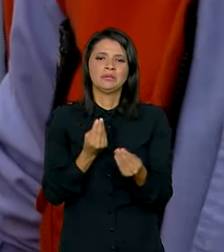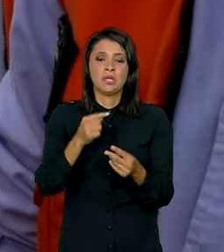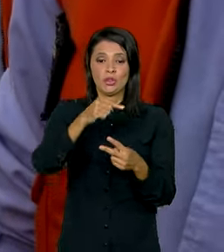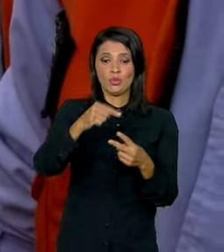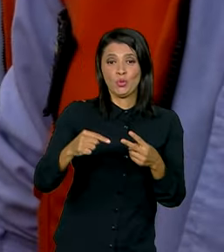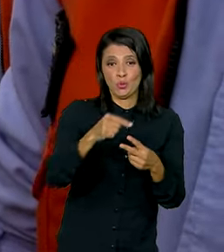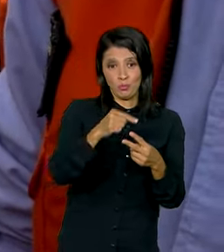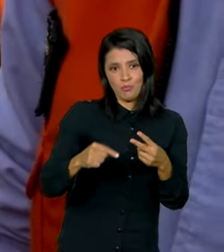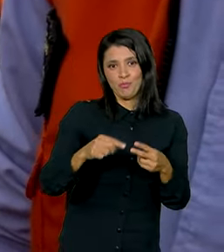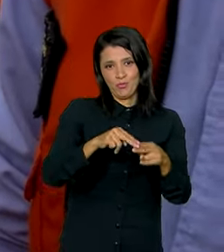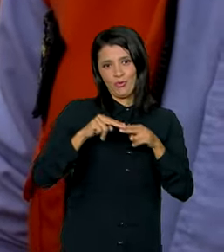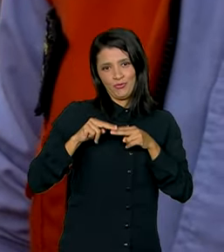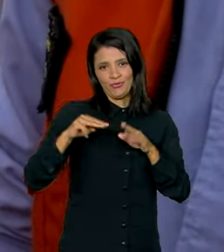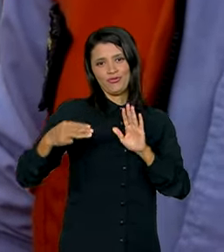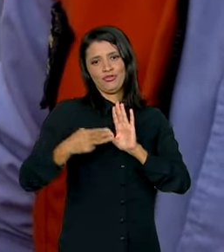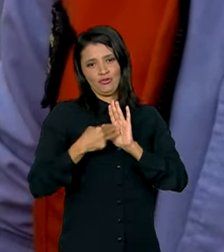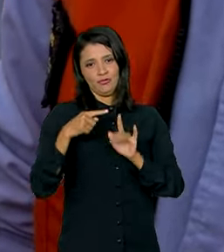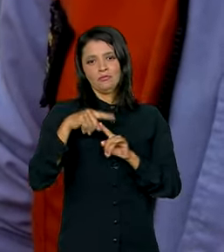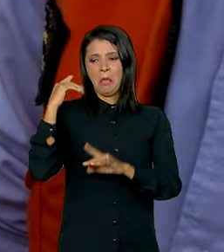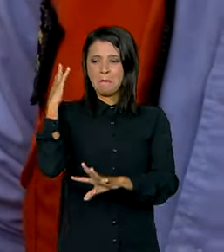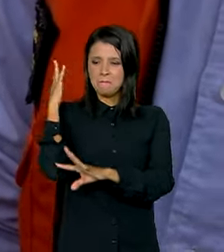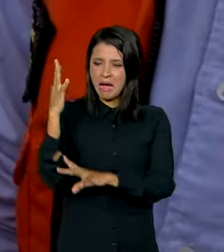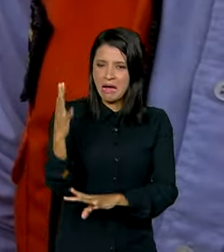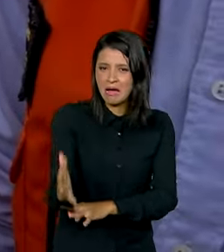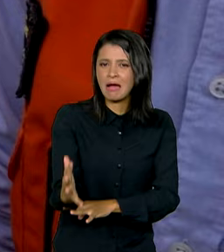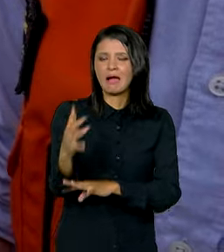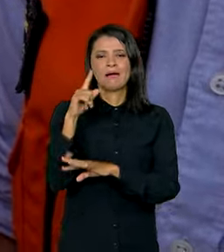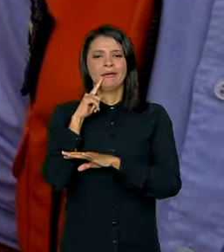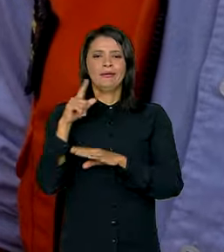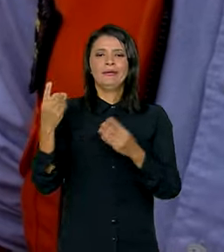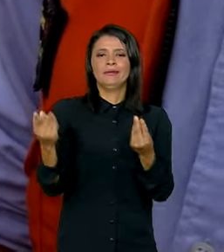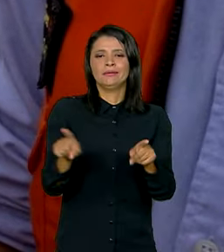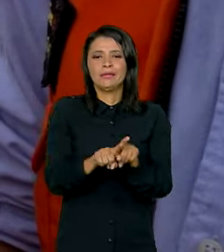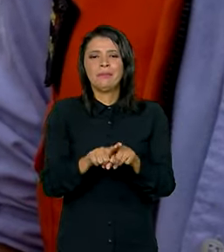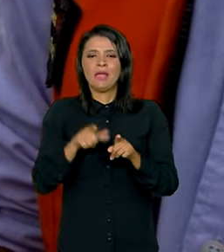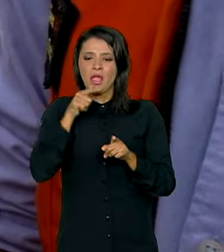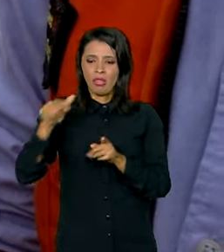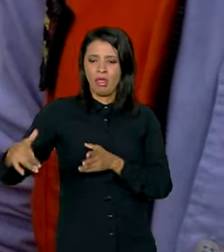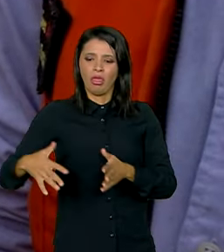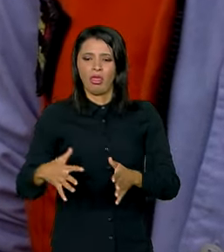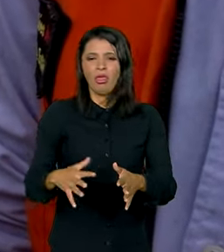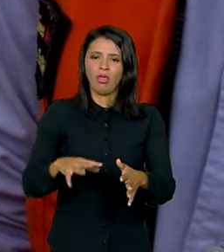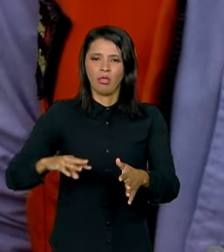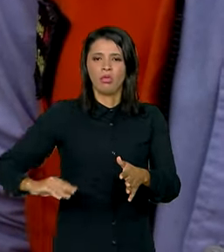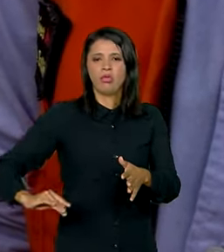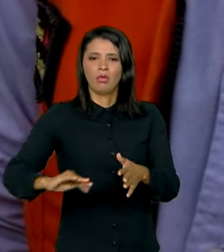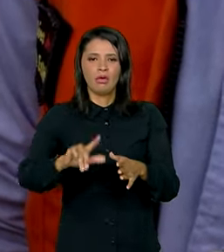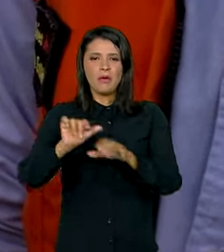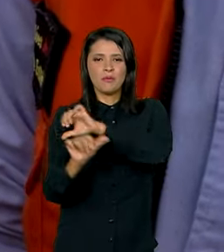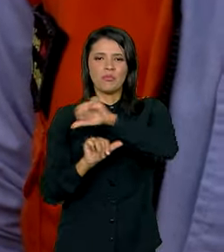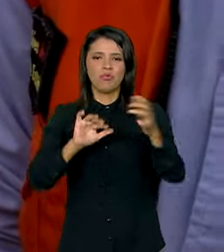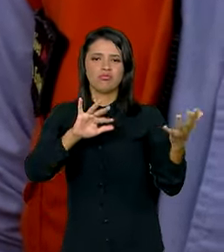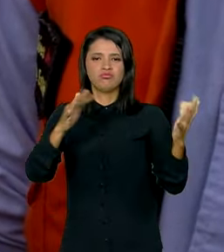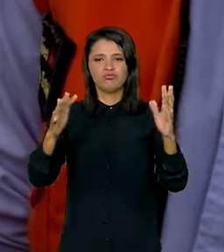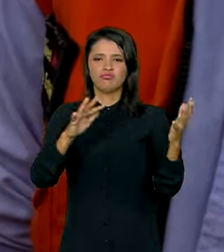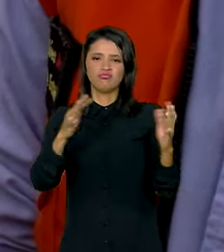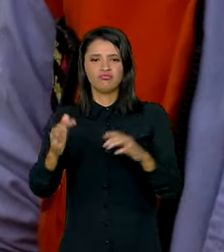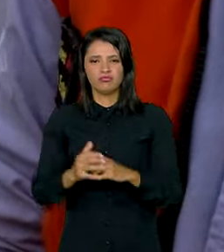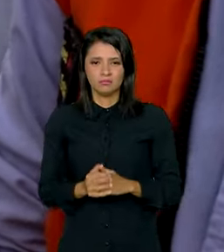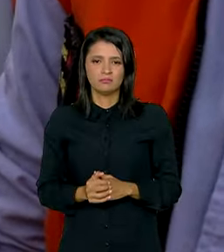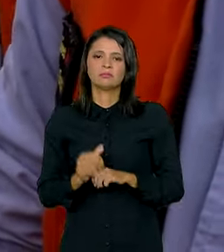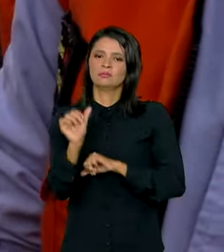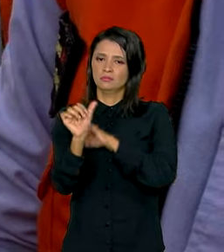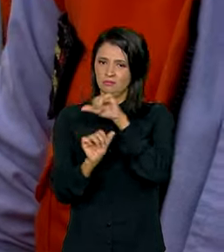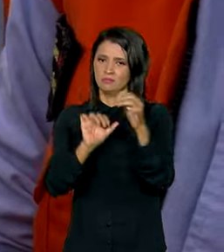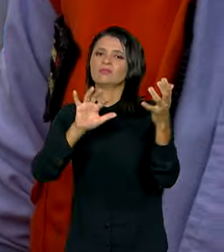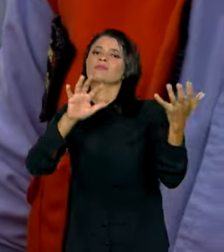dois fatores desmatamento assoreamento de rios e a mudança do clima a mudança do